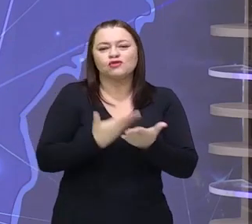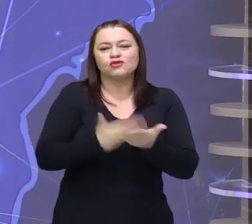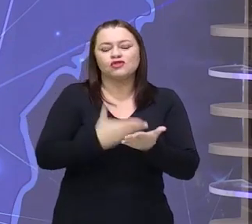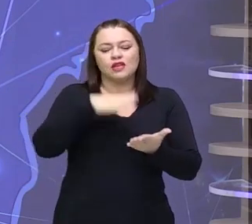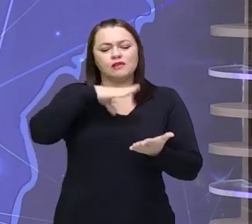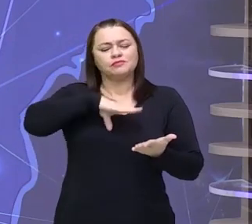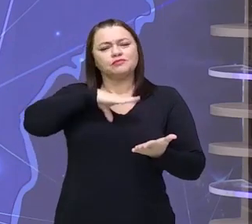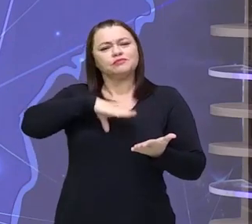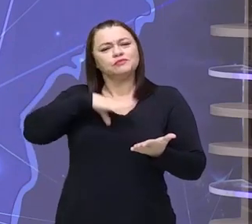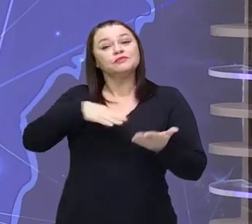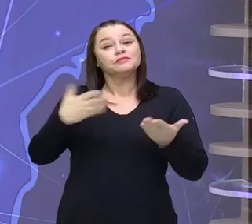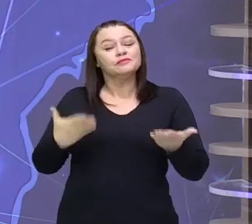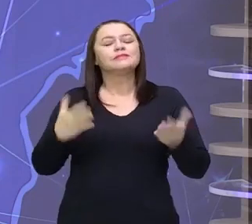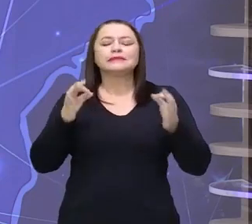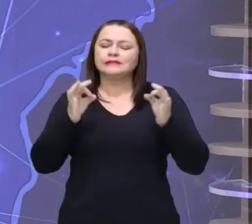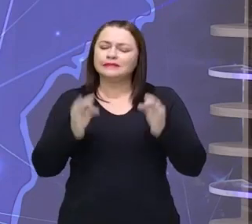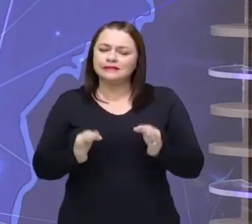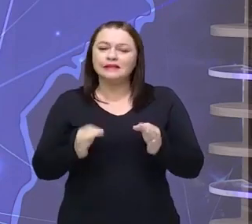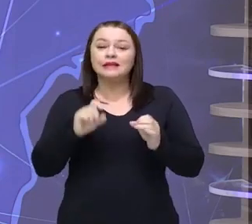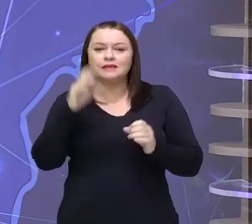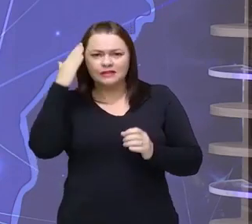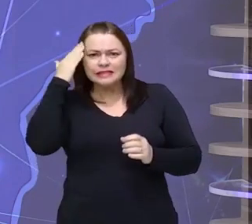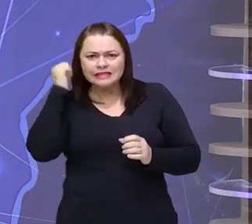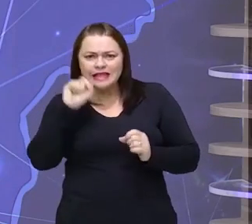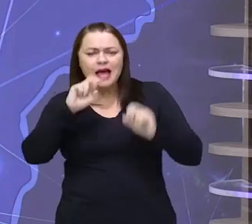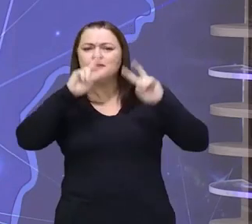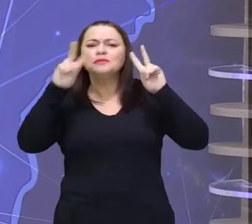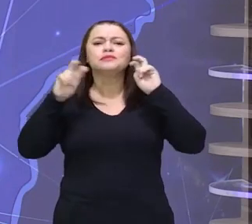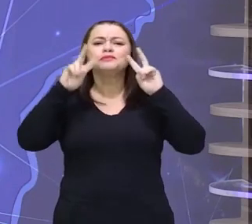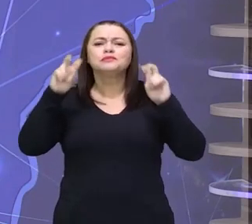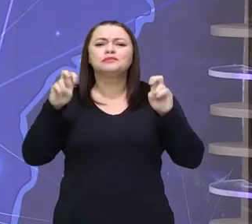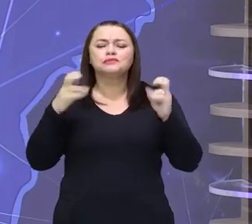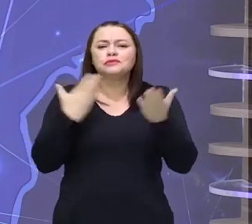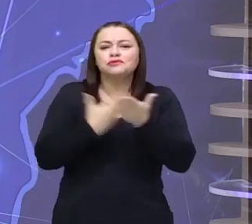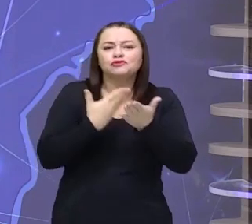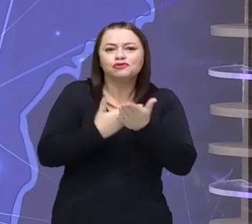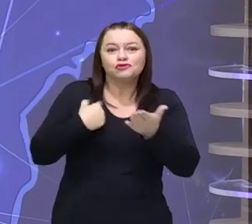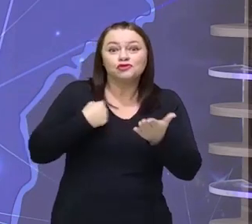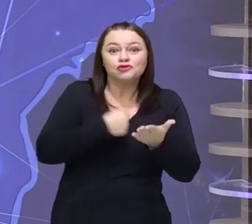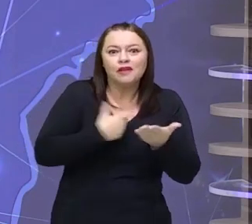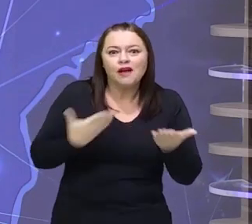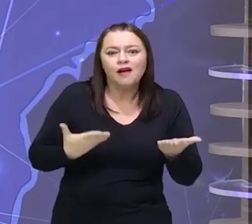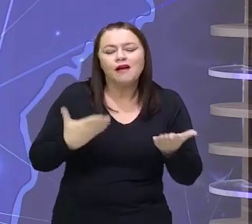língua portuguesa. Exatamente, sabe qual é o conteúdo que nós vamos estudar hoje?